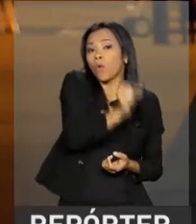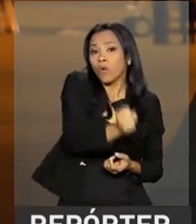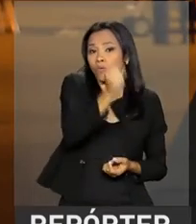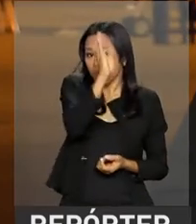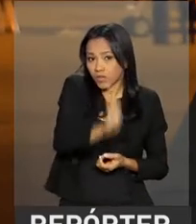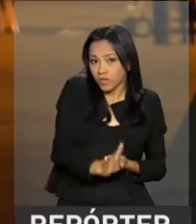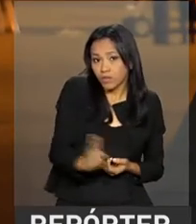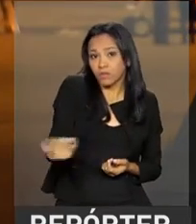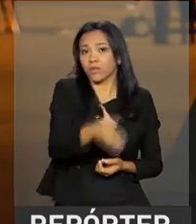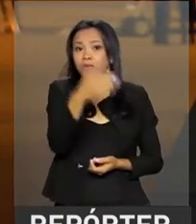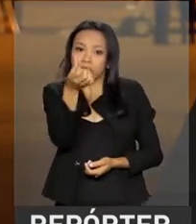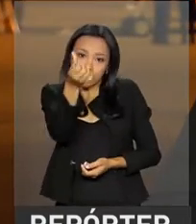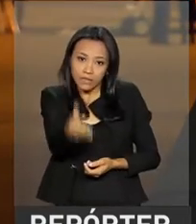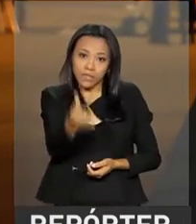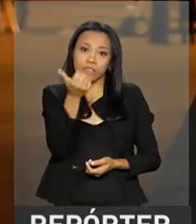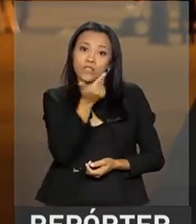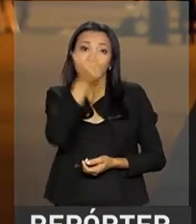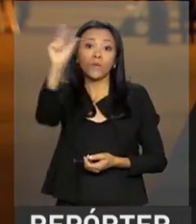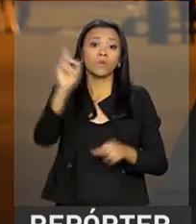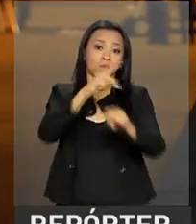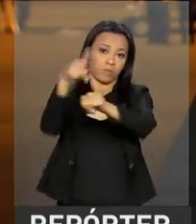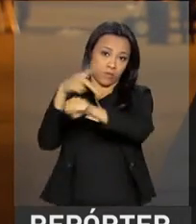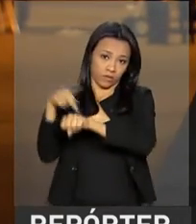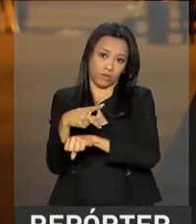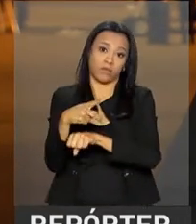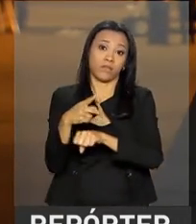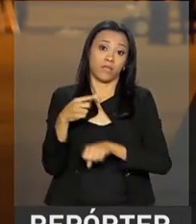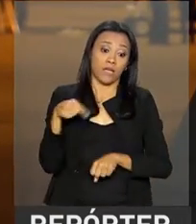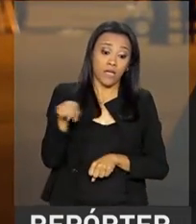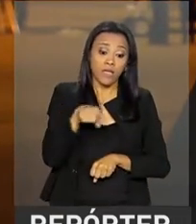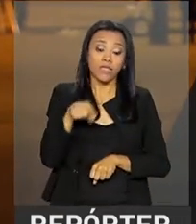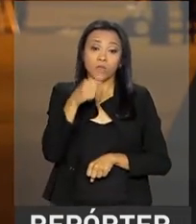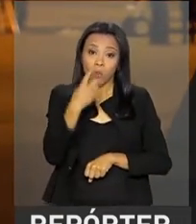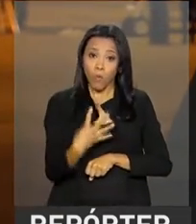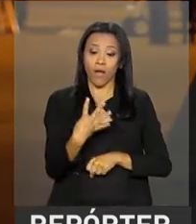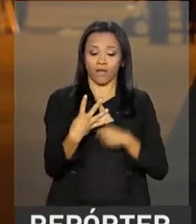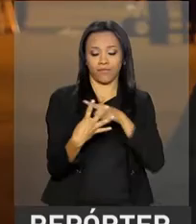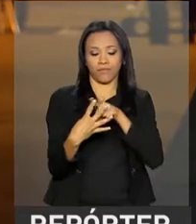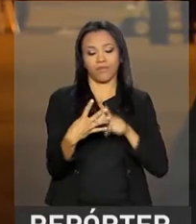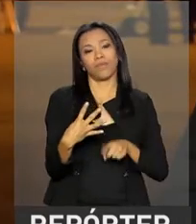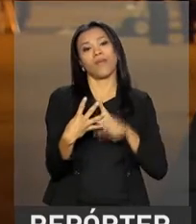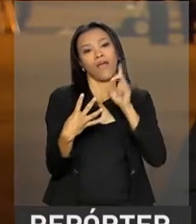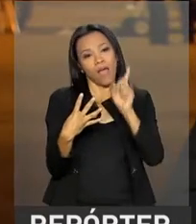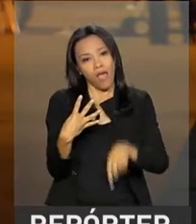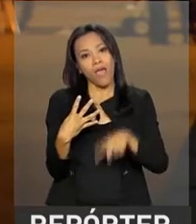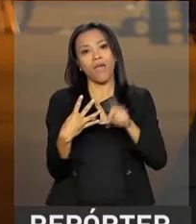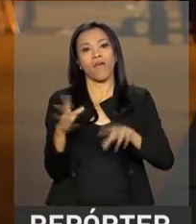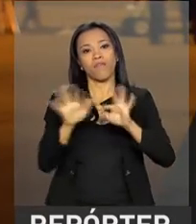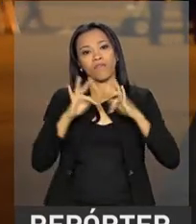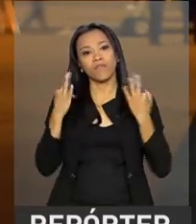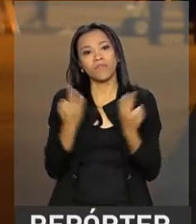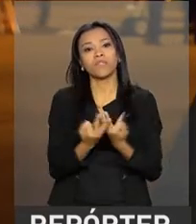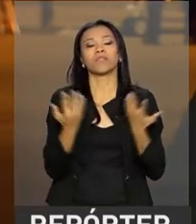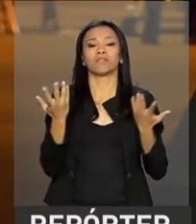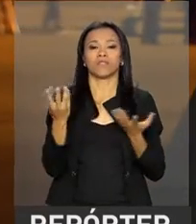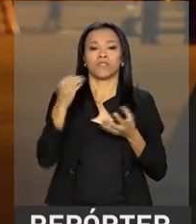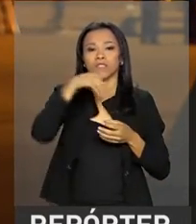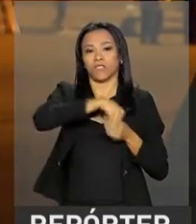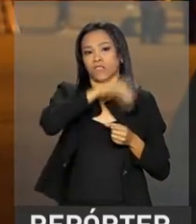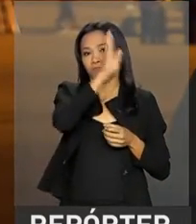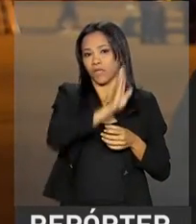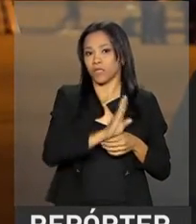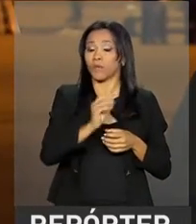brasileiros, 6 estrangeiros. Destes, 4 são parentes de brasileiros e 2